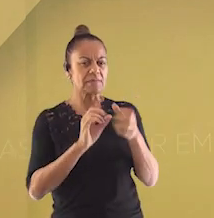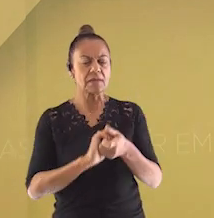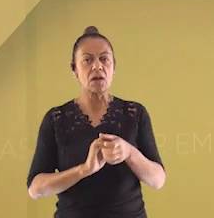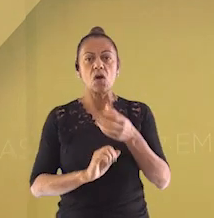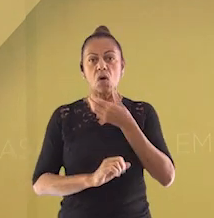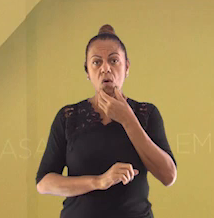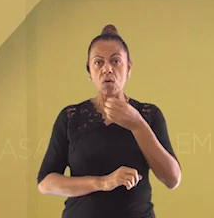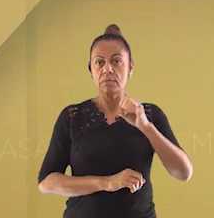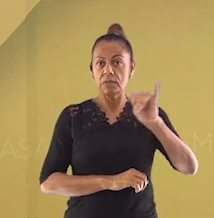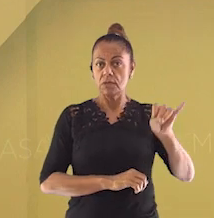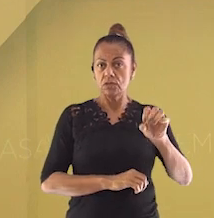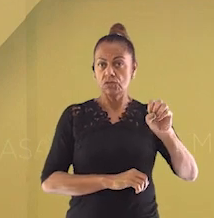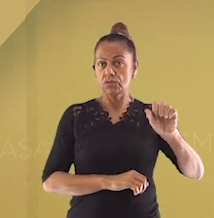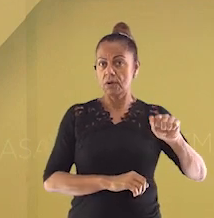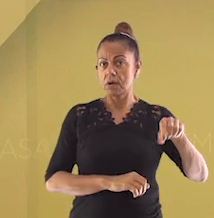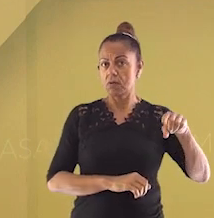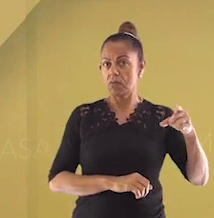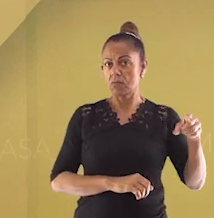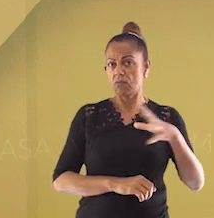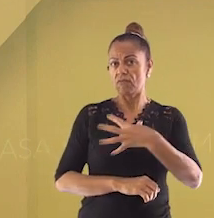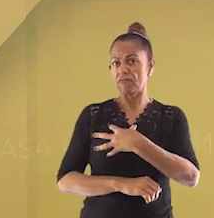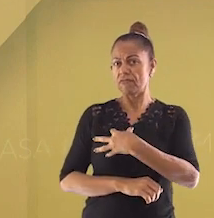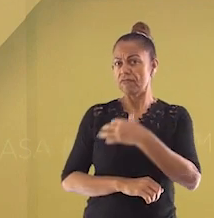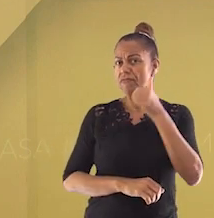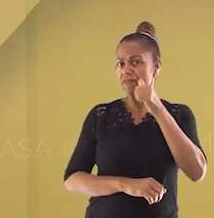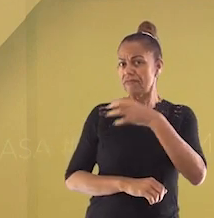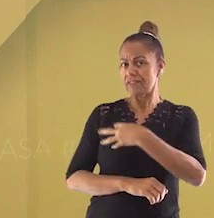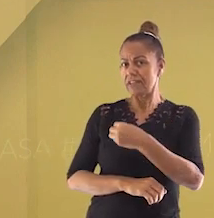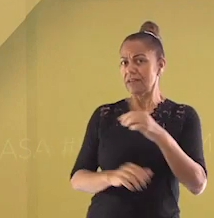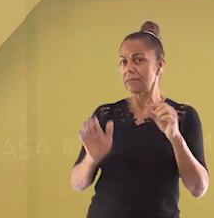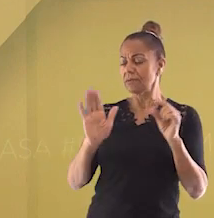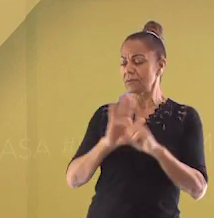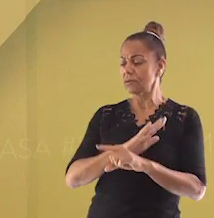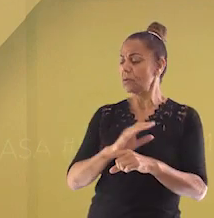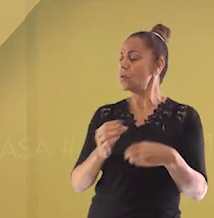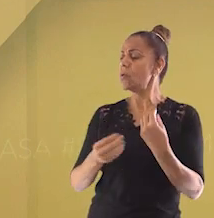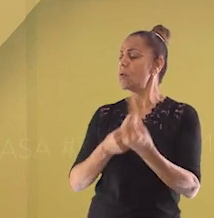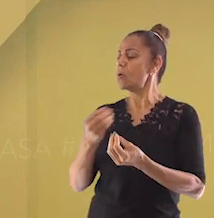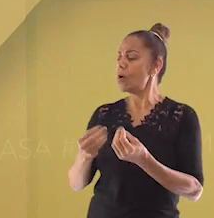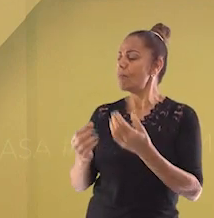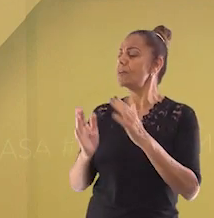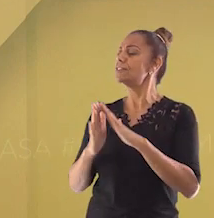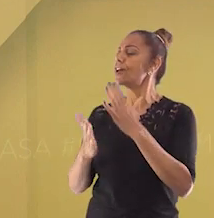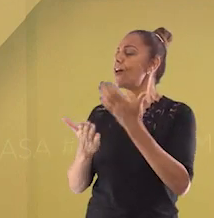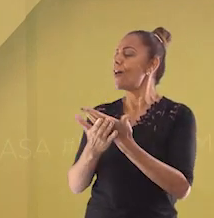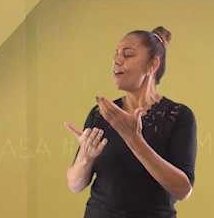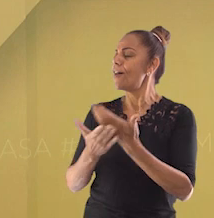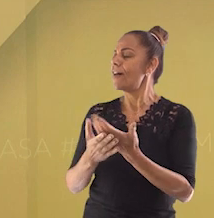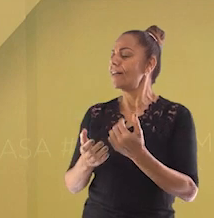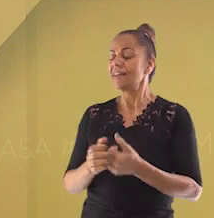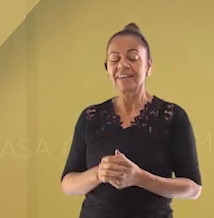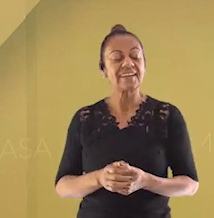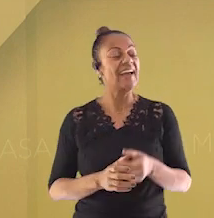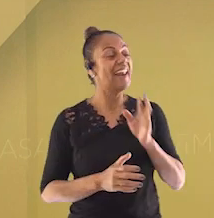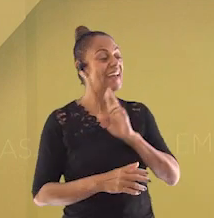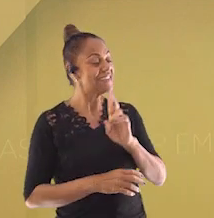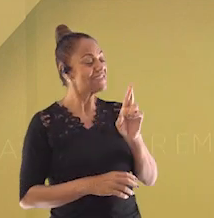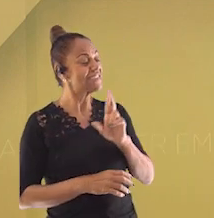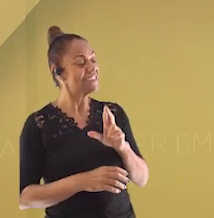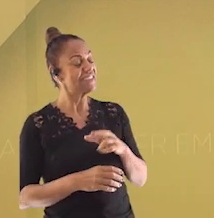o primeiro dia de aula dela na escola ela respondeu foi legal conheci alguns professores